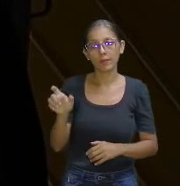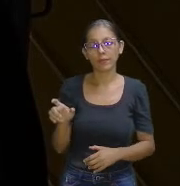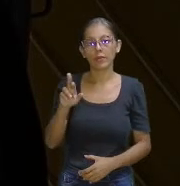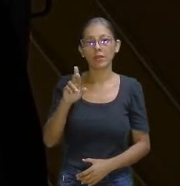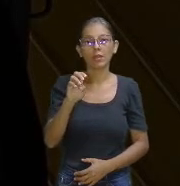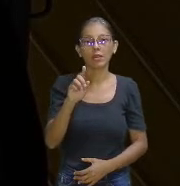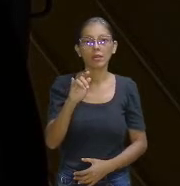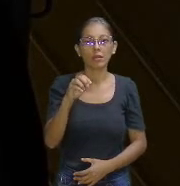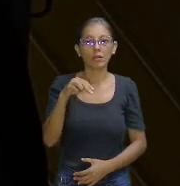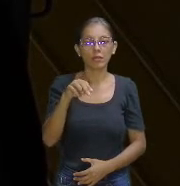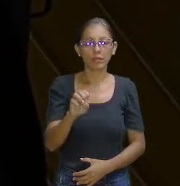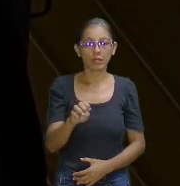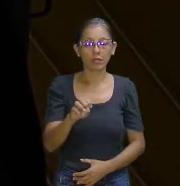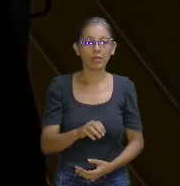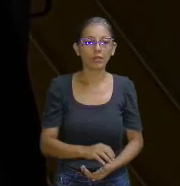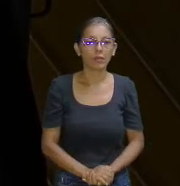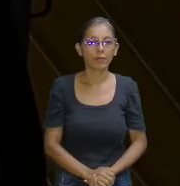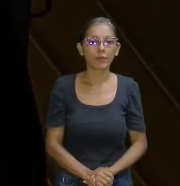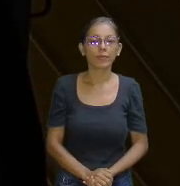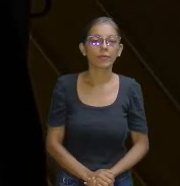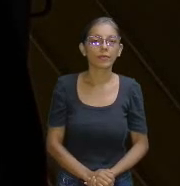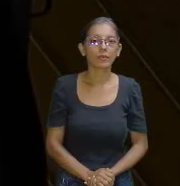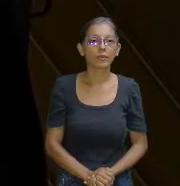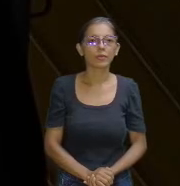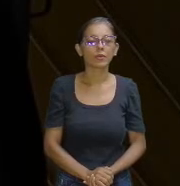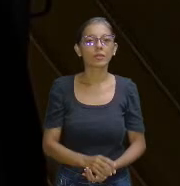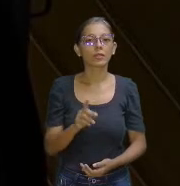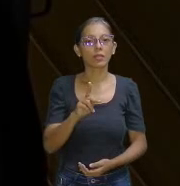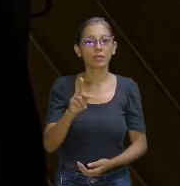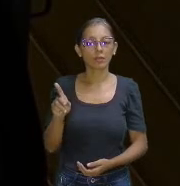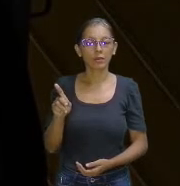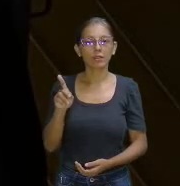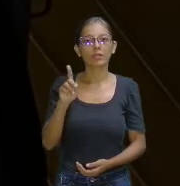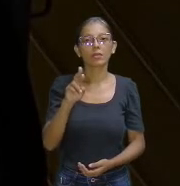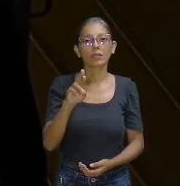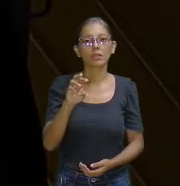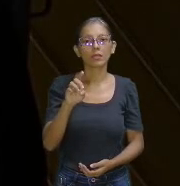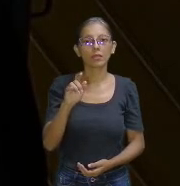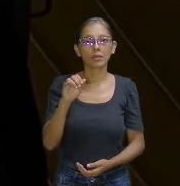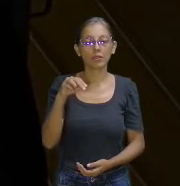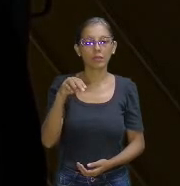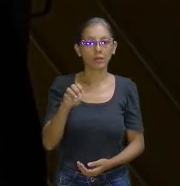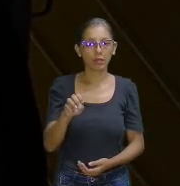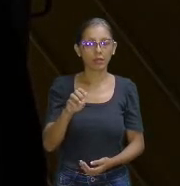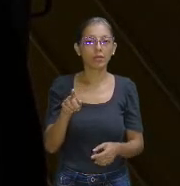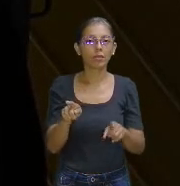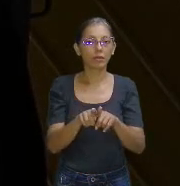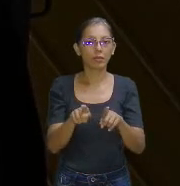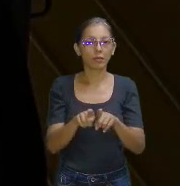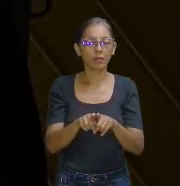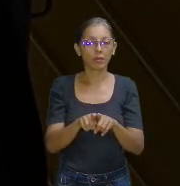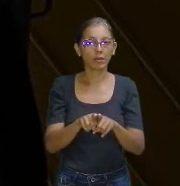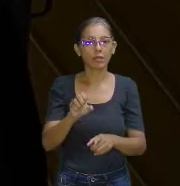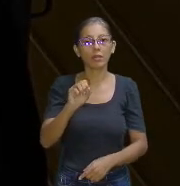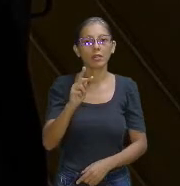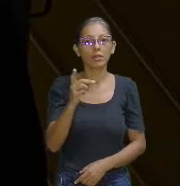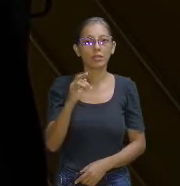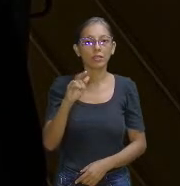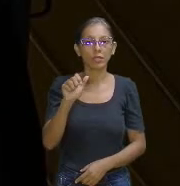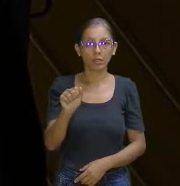Socorro Assunção Isaacson, nome de urna professora Rejane Isaacson, e Sheila Serra dos Santos